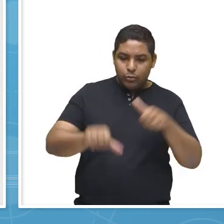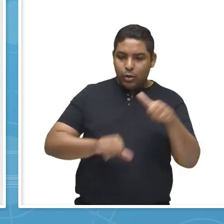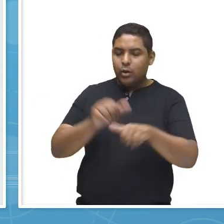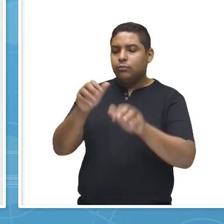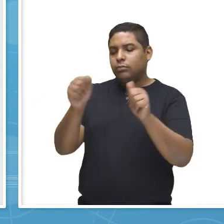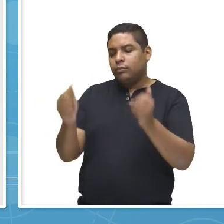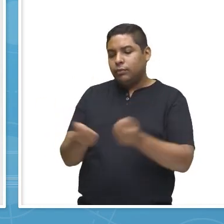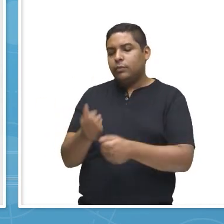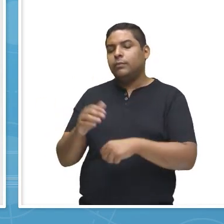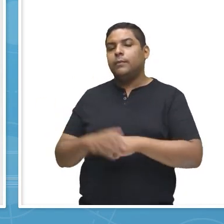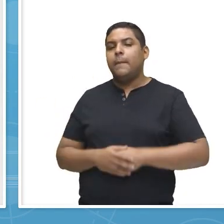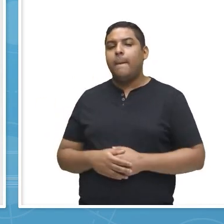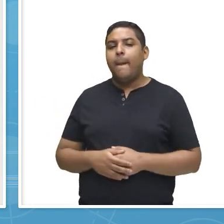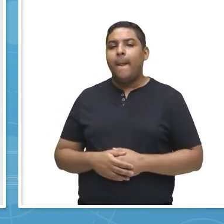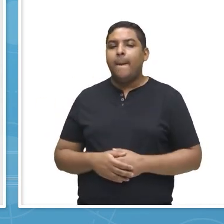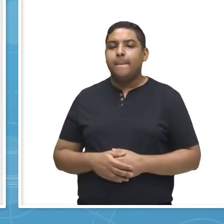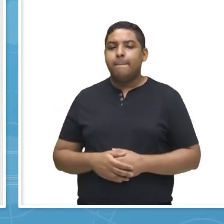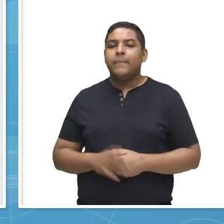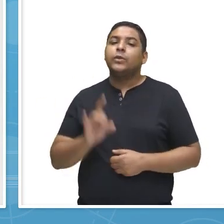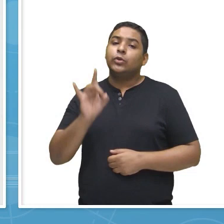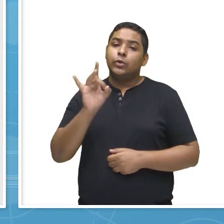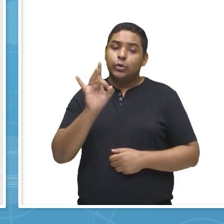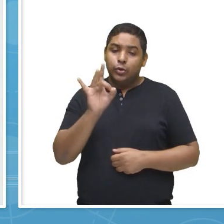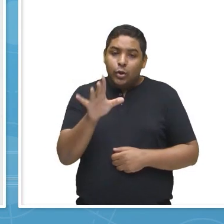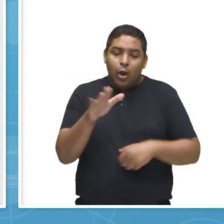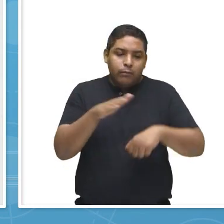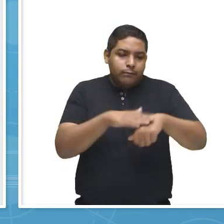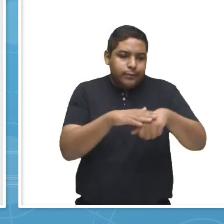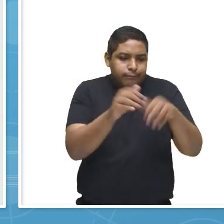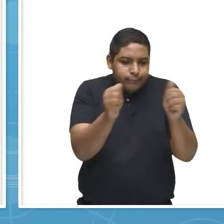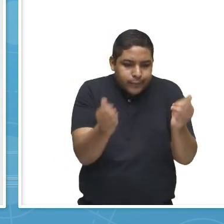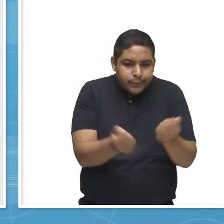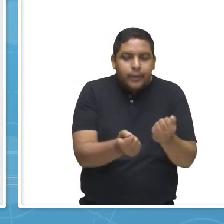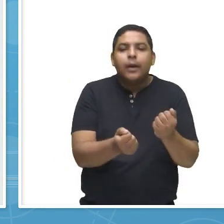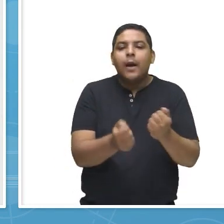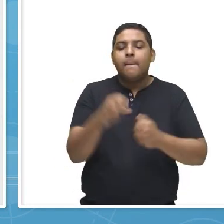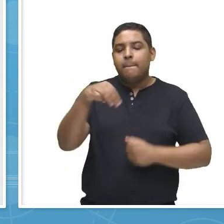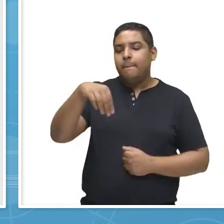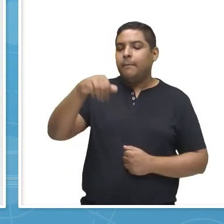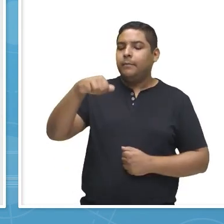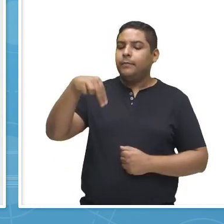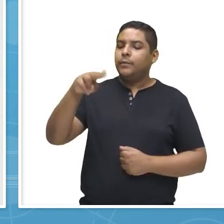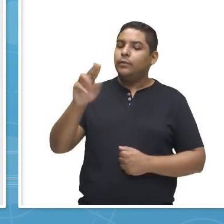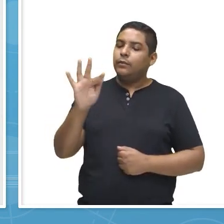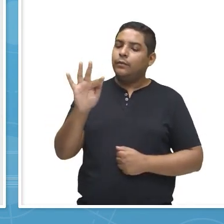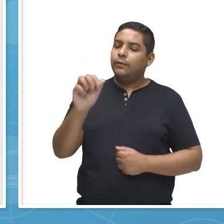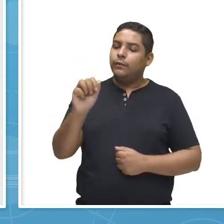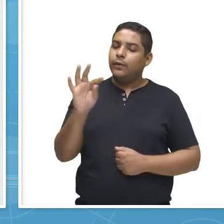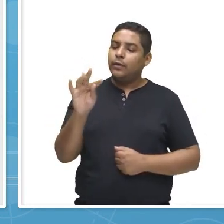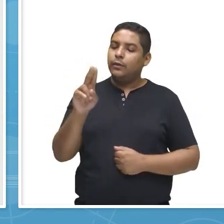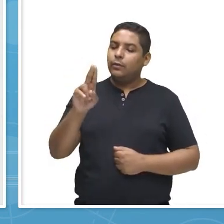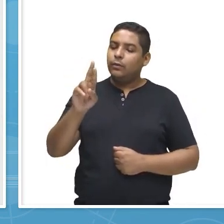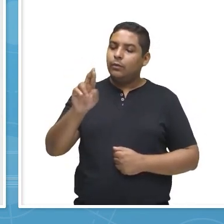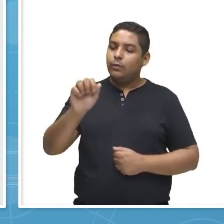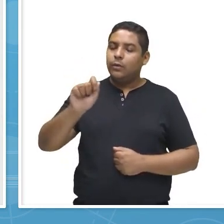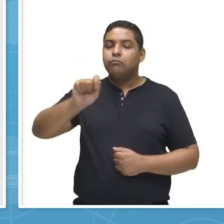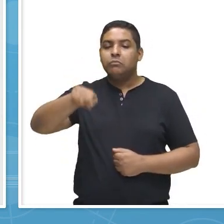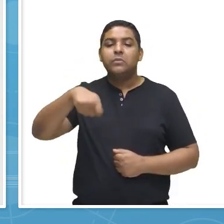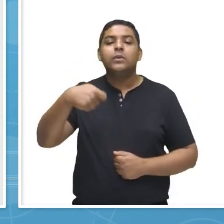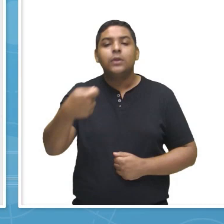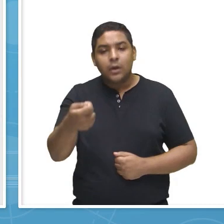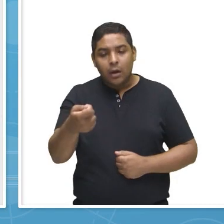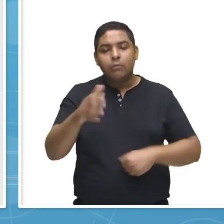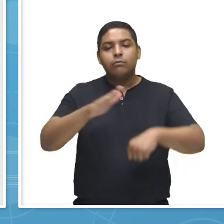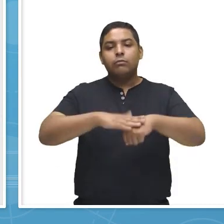manual, só manual, né, digamos assim, pela manufatura, tá? Onde esse trabalhador ele